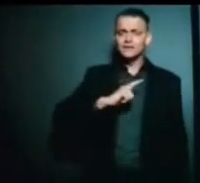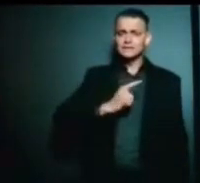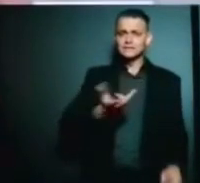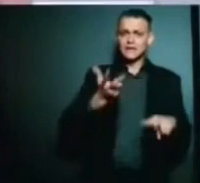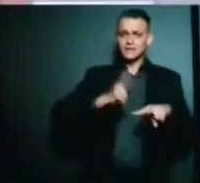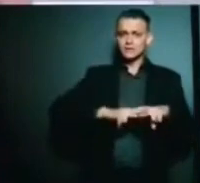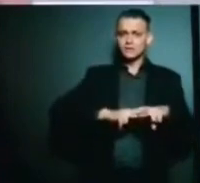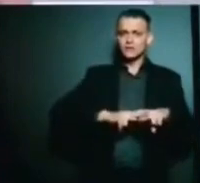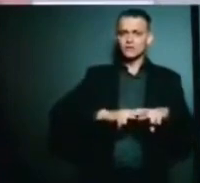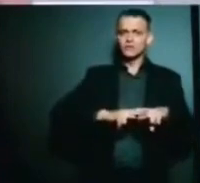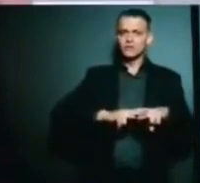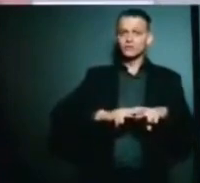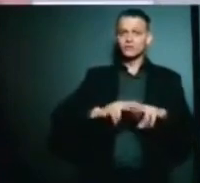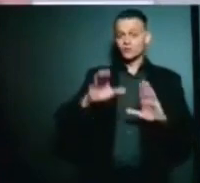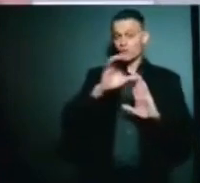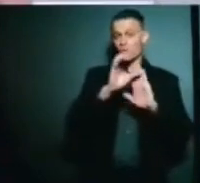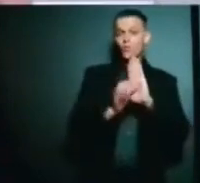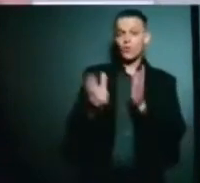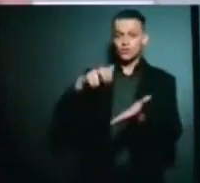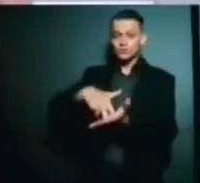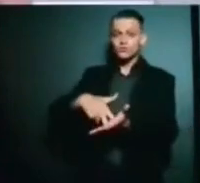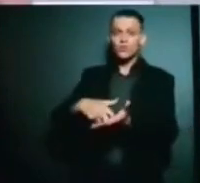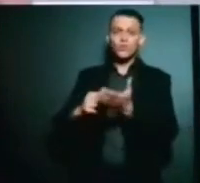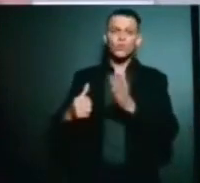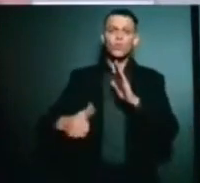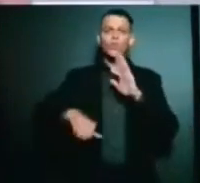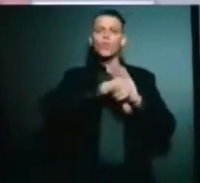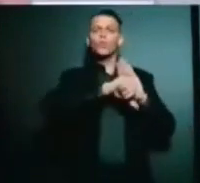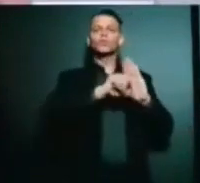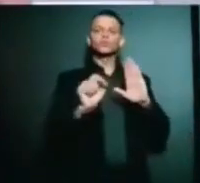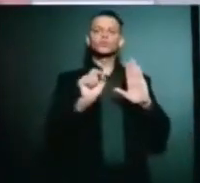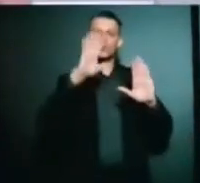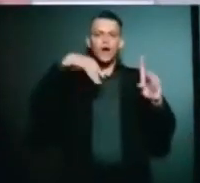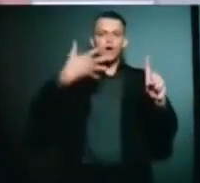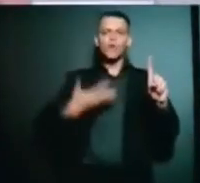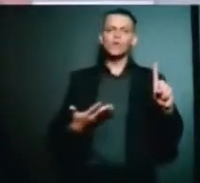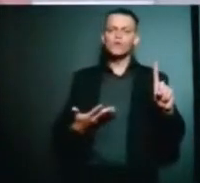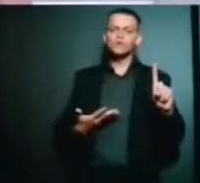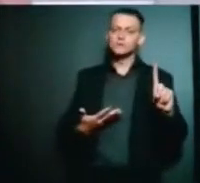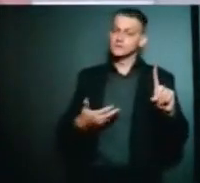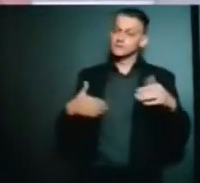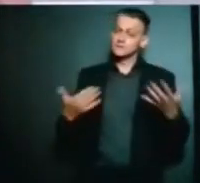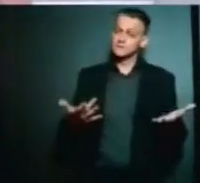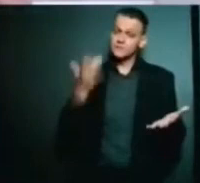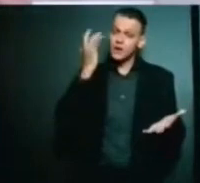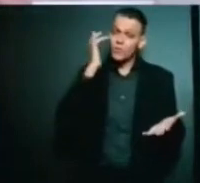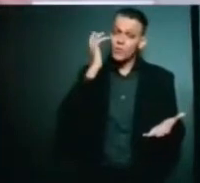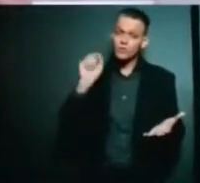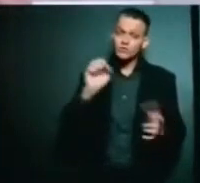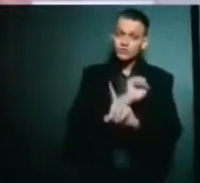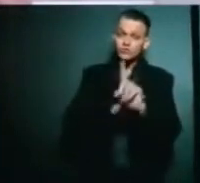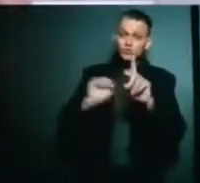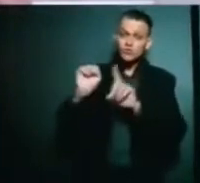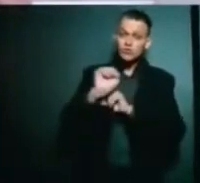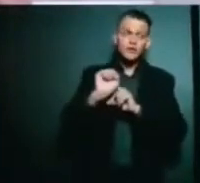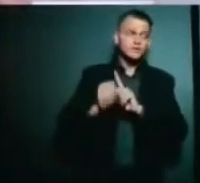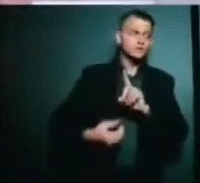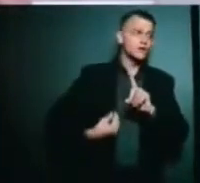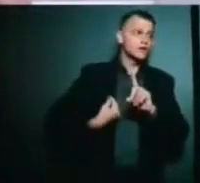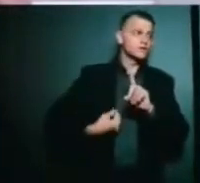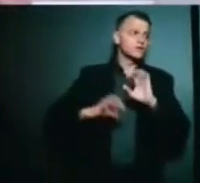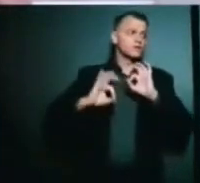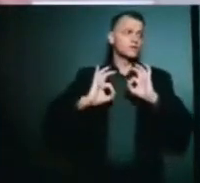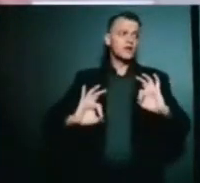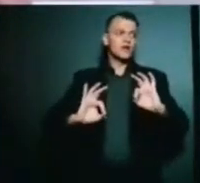nosso Código Penal, que seria crimes contra a honra. Então, eu acho que se a sociedade tivesse na sua posição